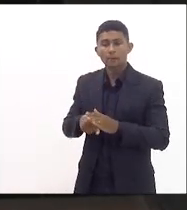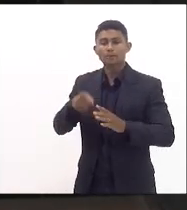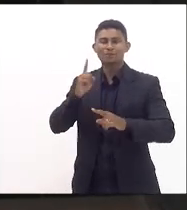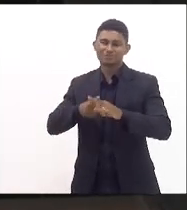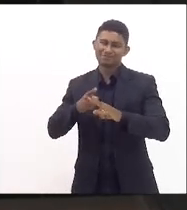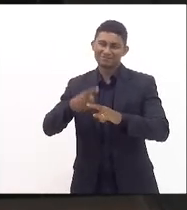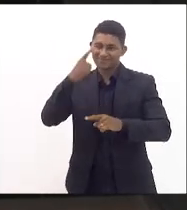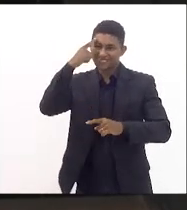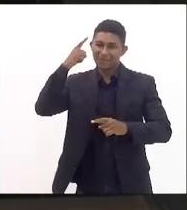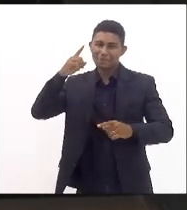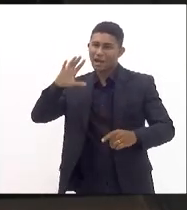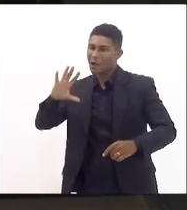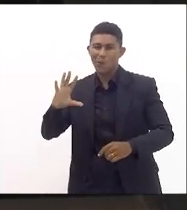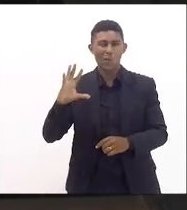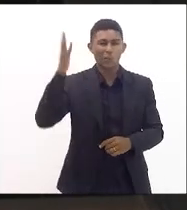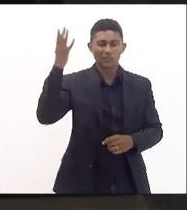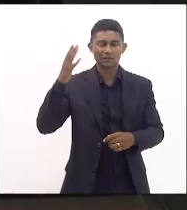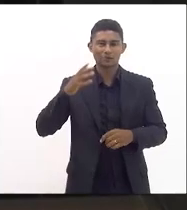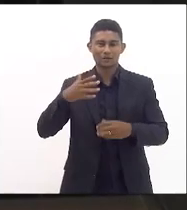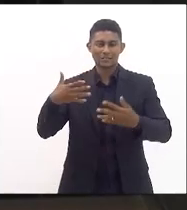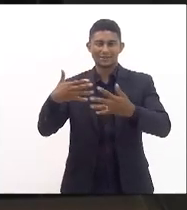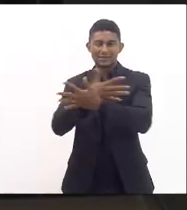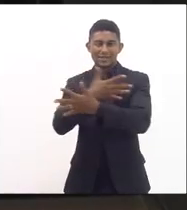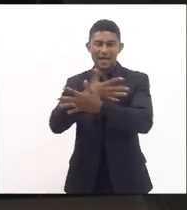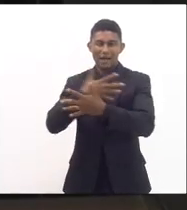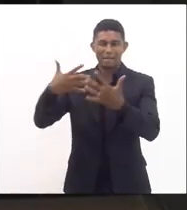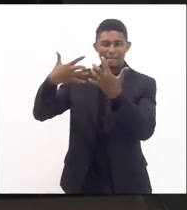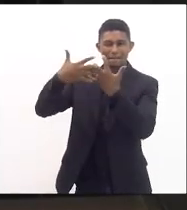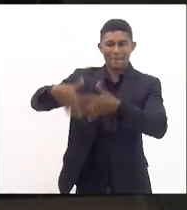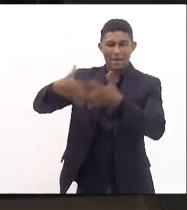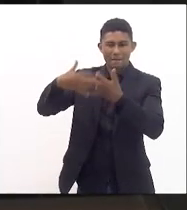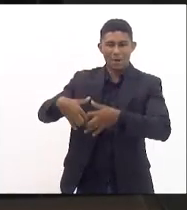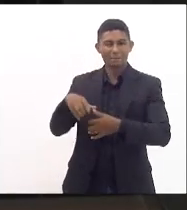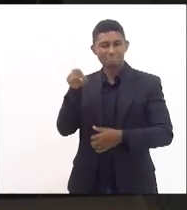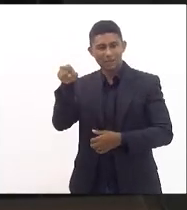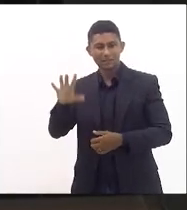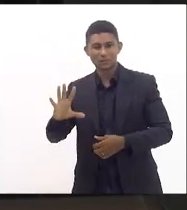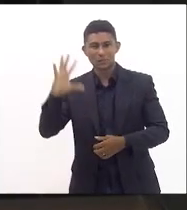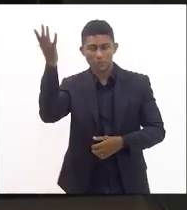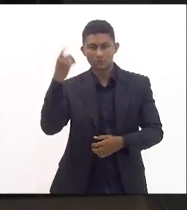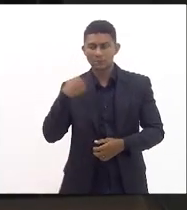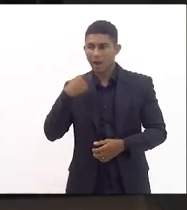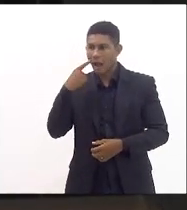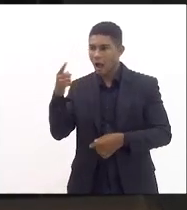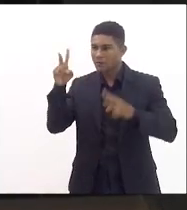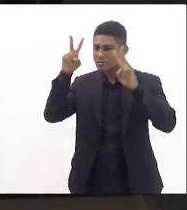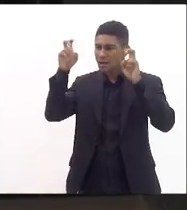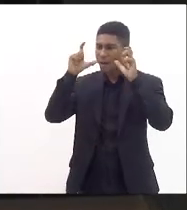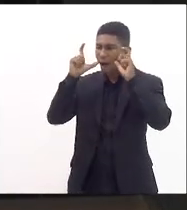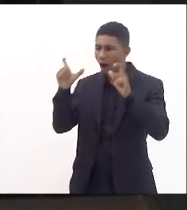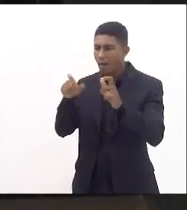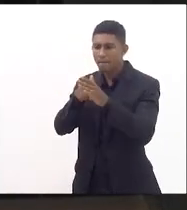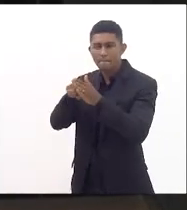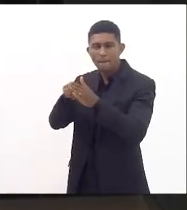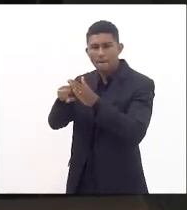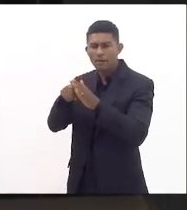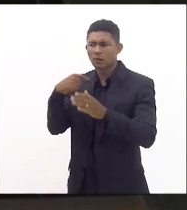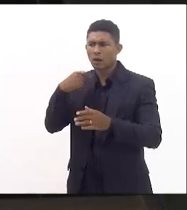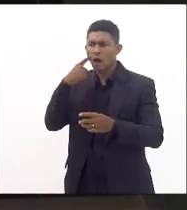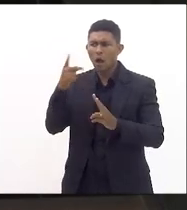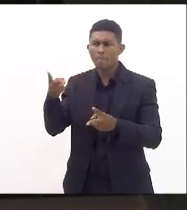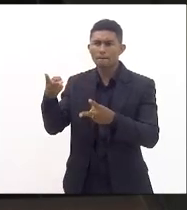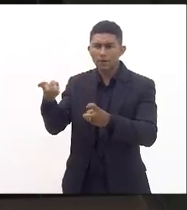no município de Petrópolis, nos últimos meses, eu pude perceber que há uma convergência entre